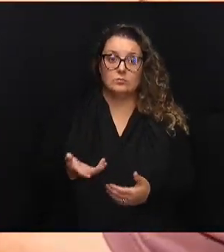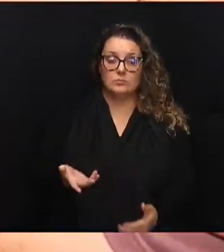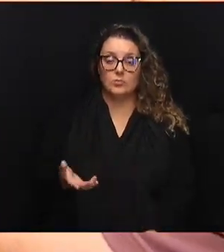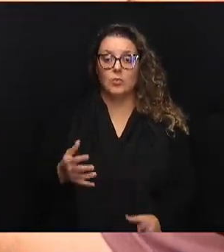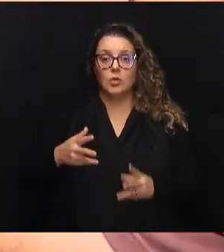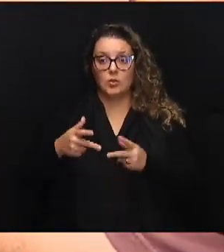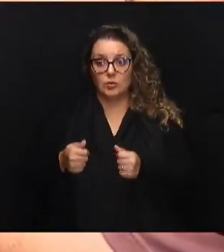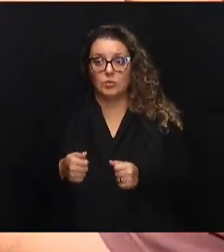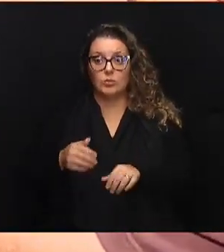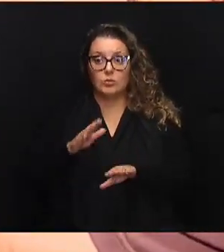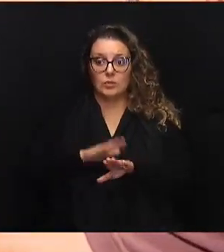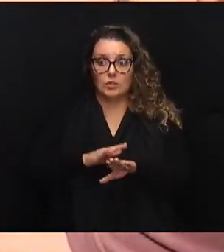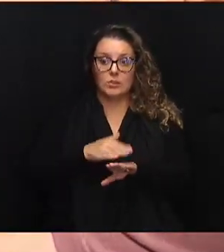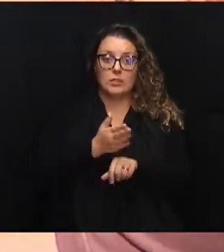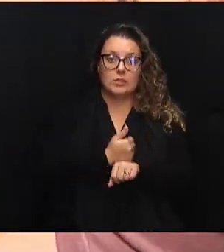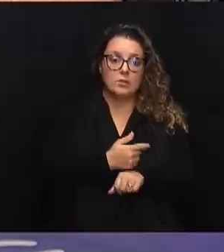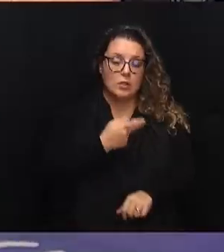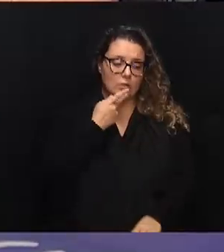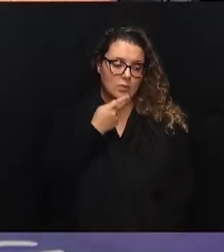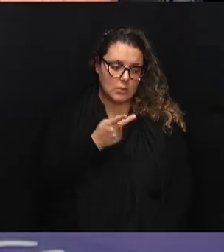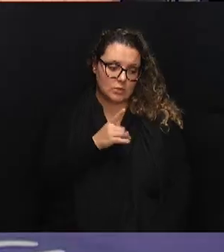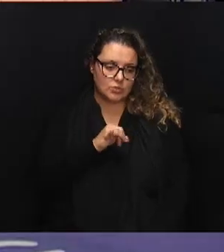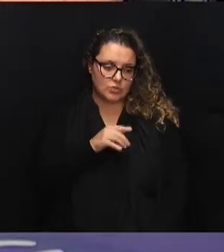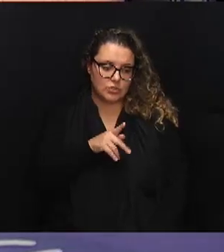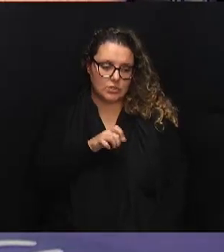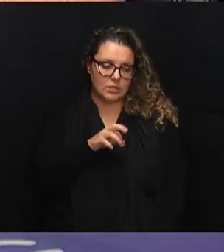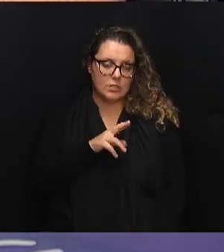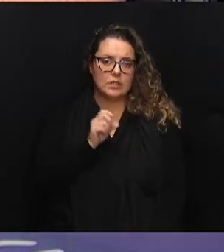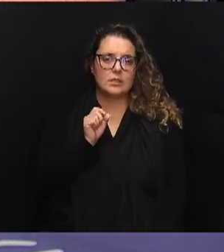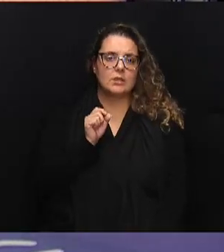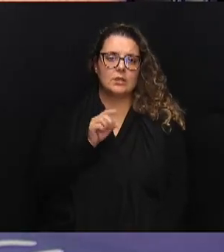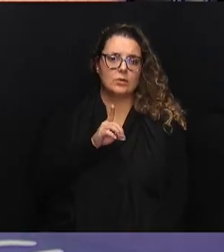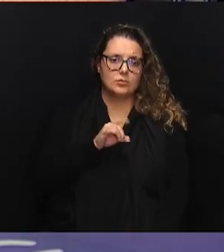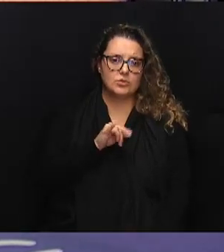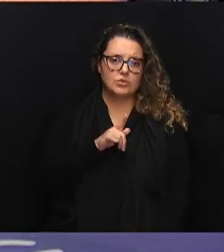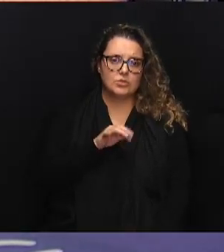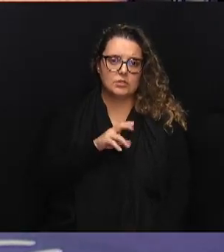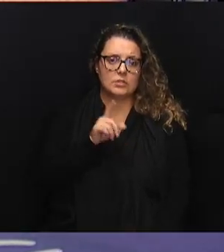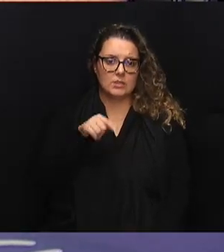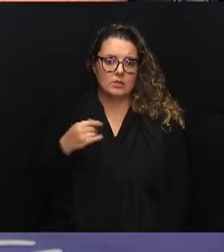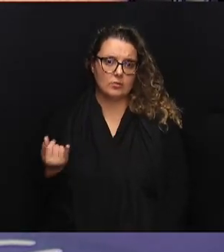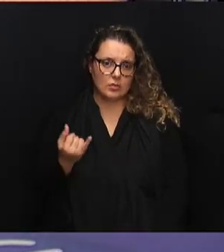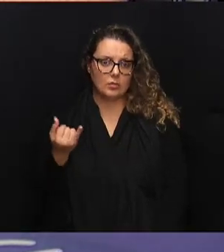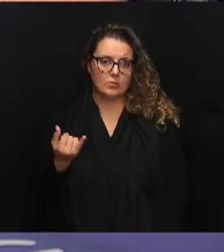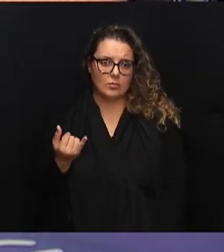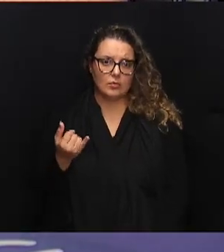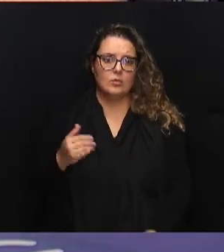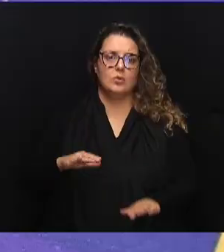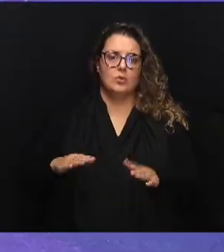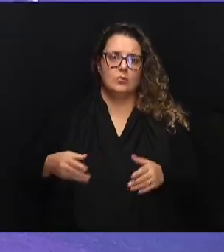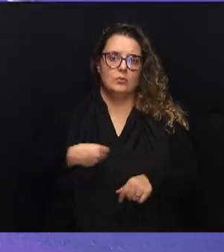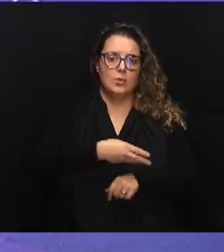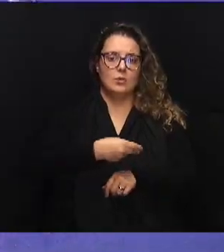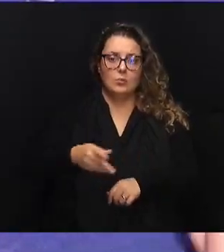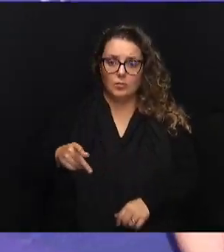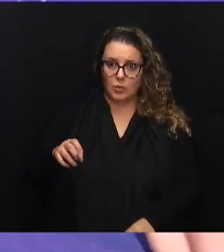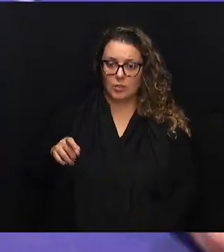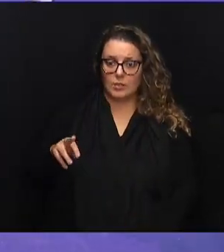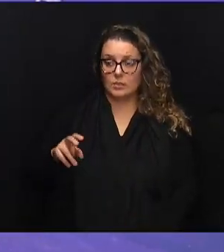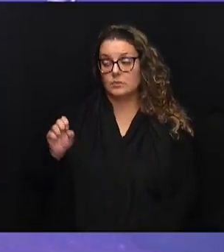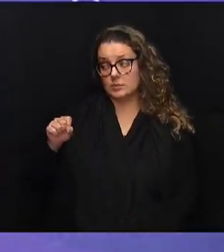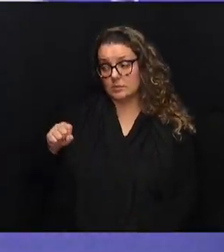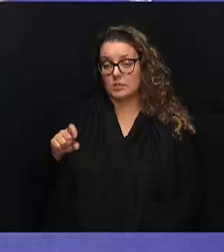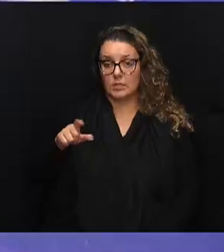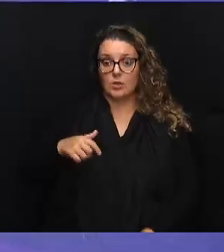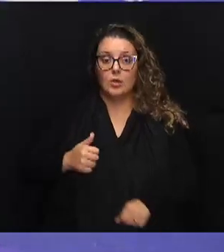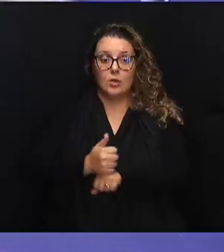ações antes dele. Você falou do dealer, né? Quem que é o dealer, né? É uma peça fundamental para jogar pôquer, né? Sem dúvida, não. O dealer é um